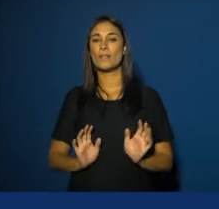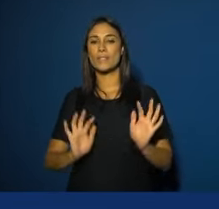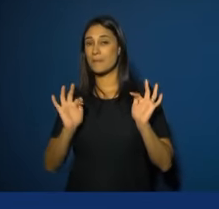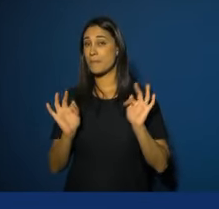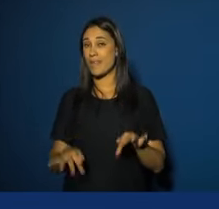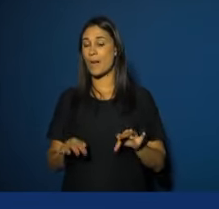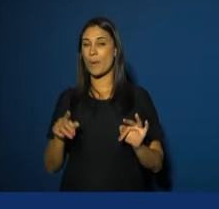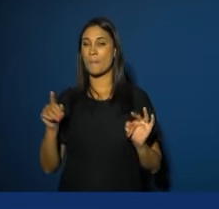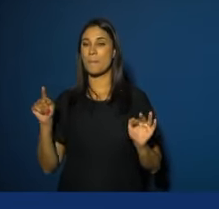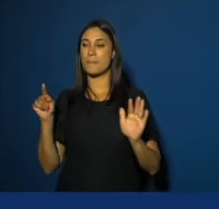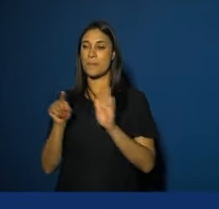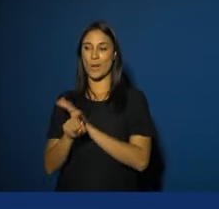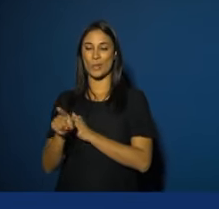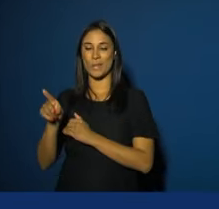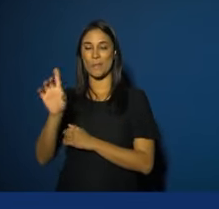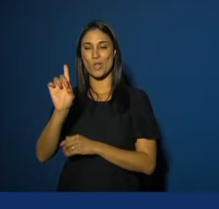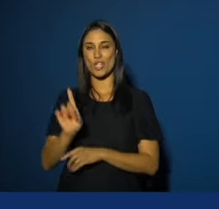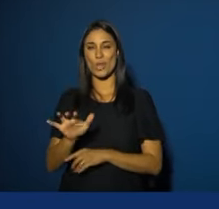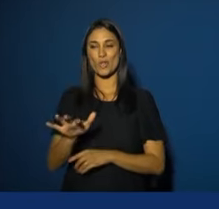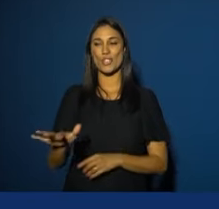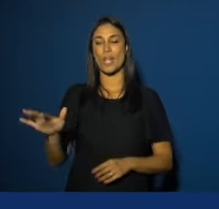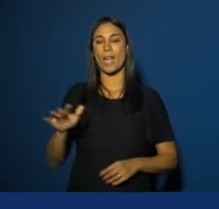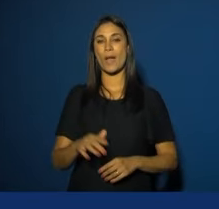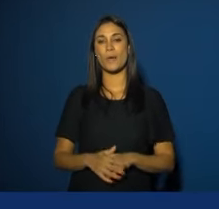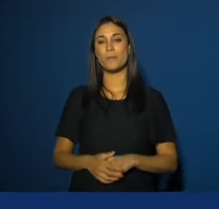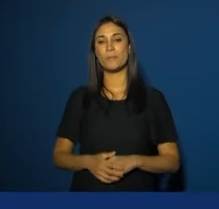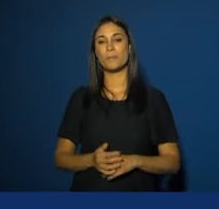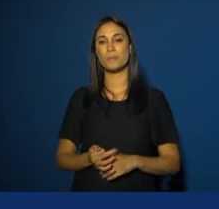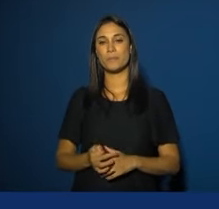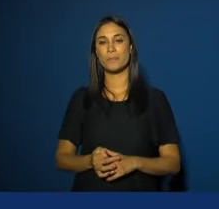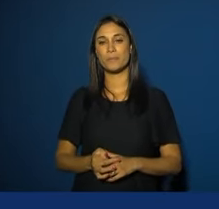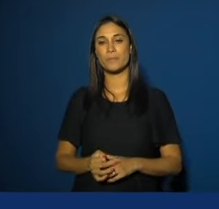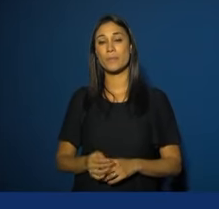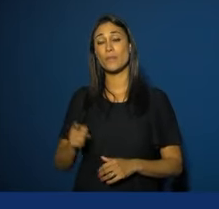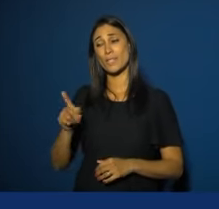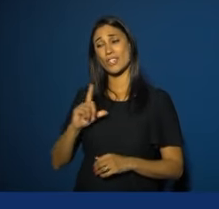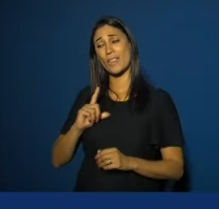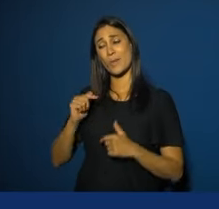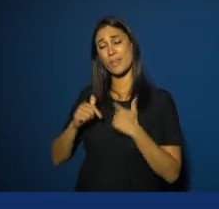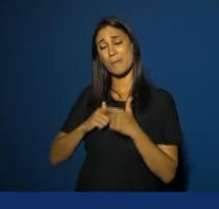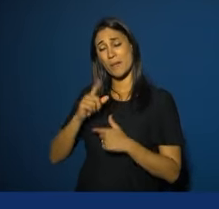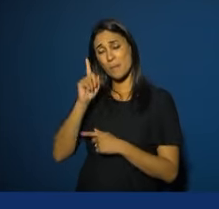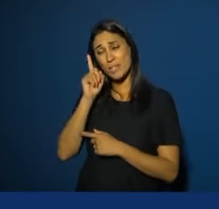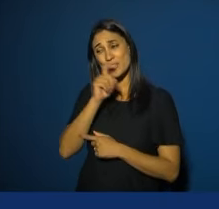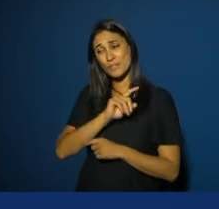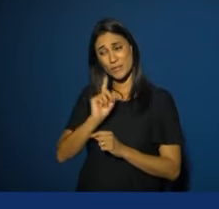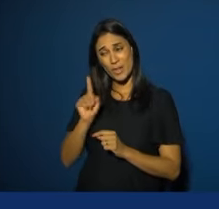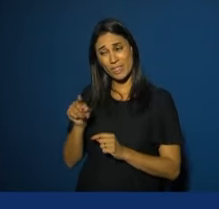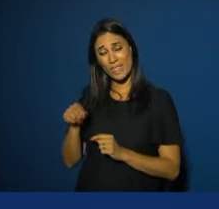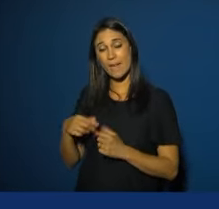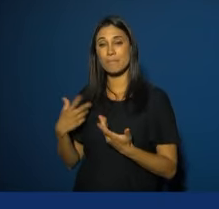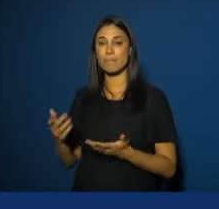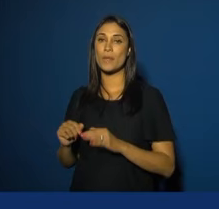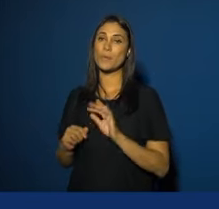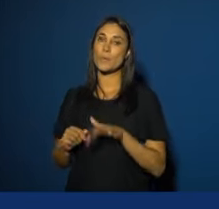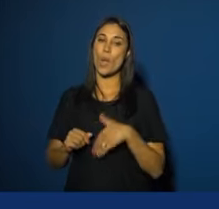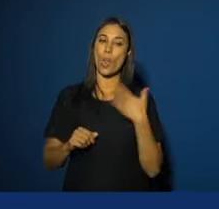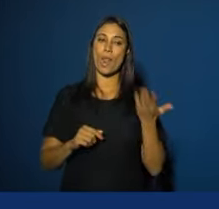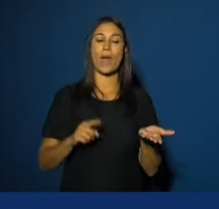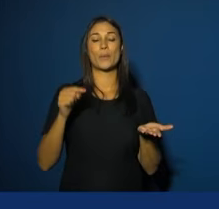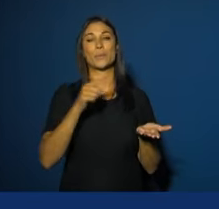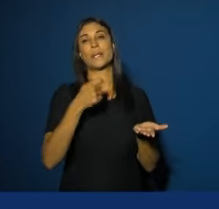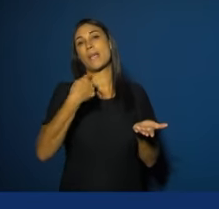mais difícil para o diretor-geral Sandoval. O senhor tem um trabalho bem difícil, porque, por um lado, existe